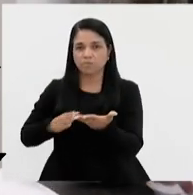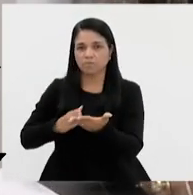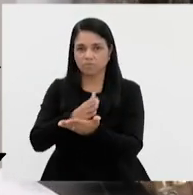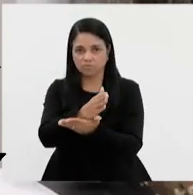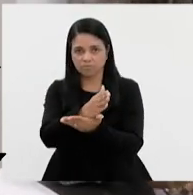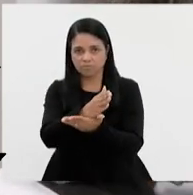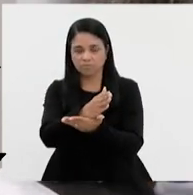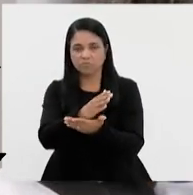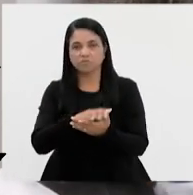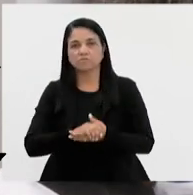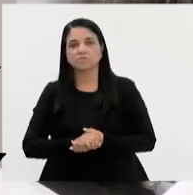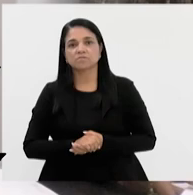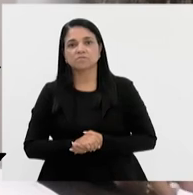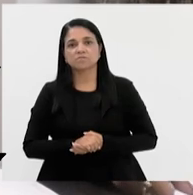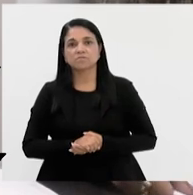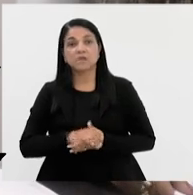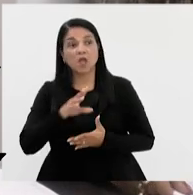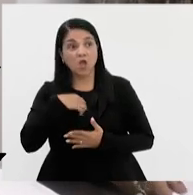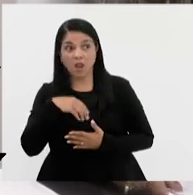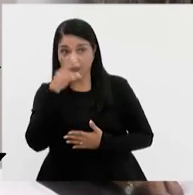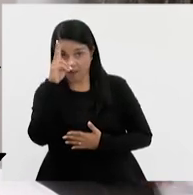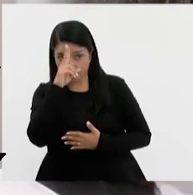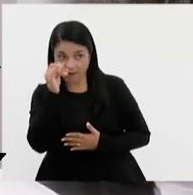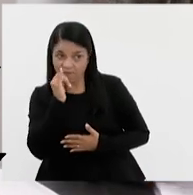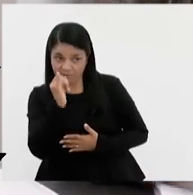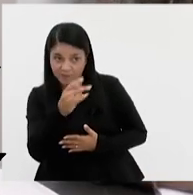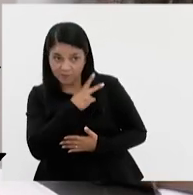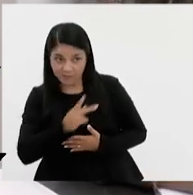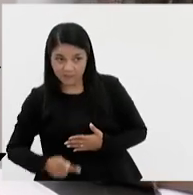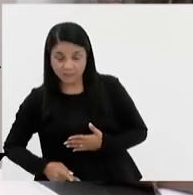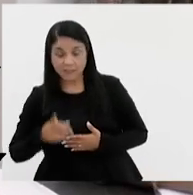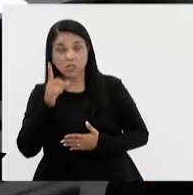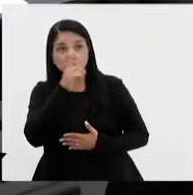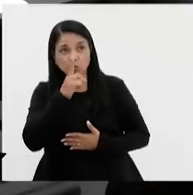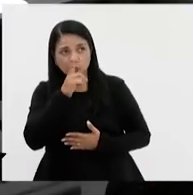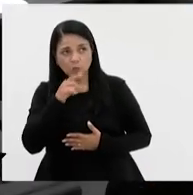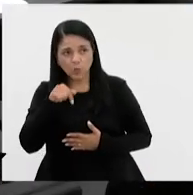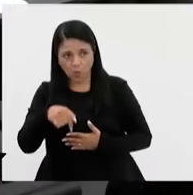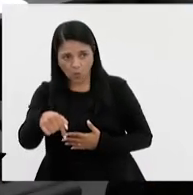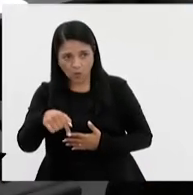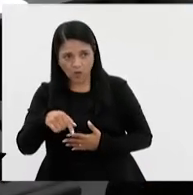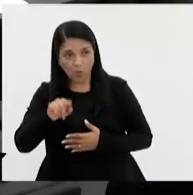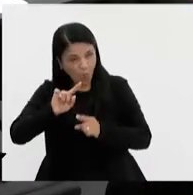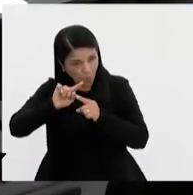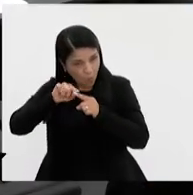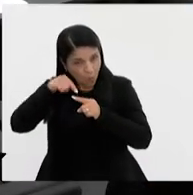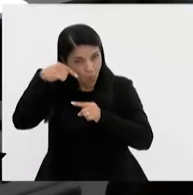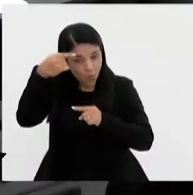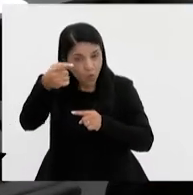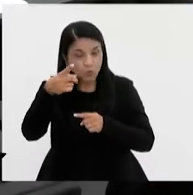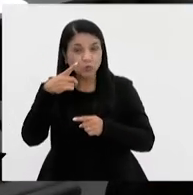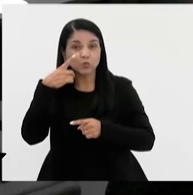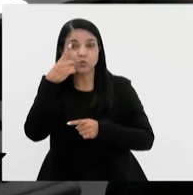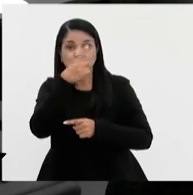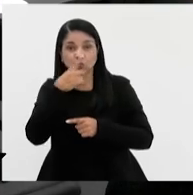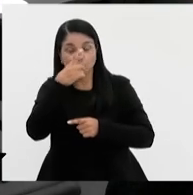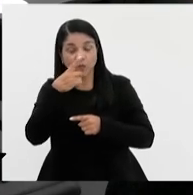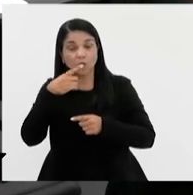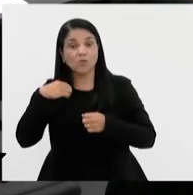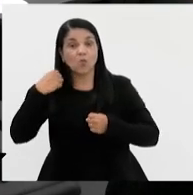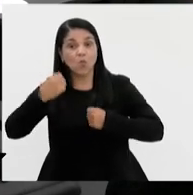estão. Aprovado. Só queria lembrar, presidente, que sem ser esse domingo ou outro, tem a corrida de rua da